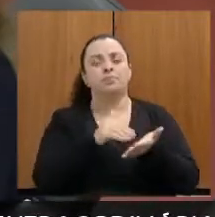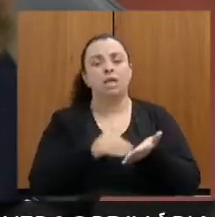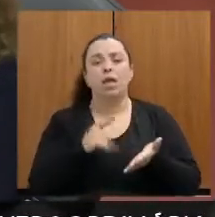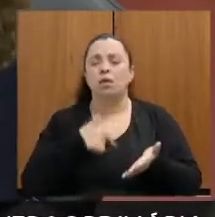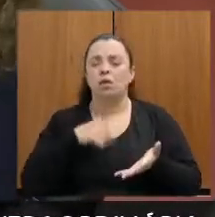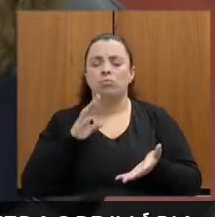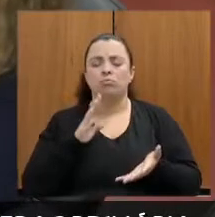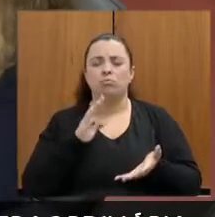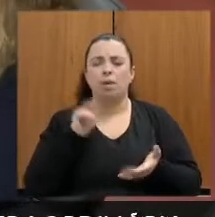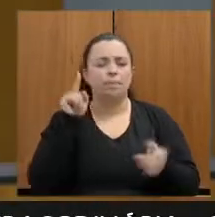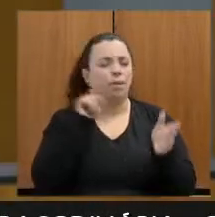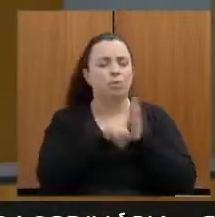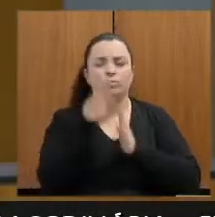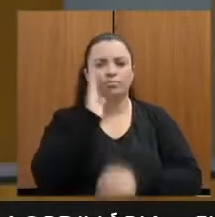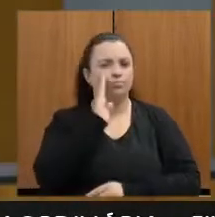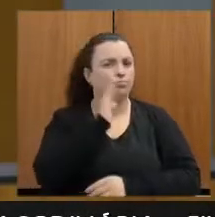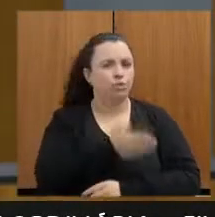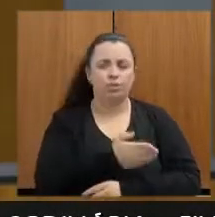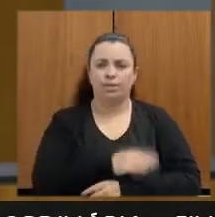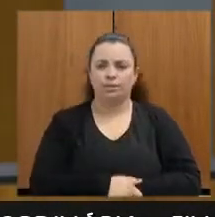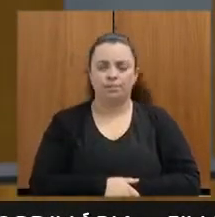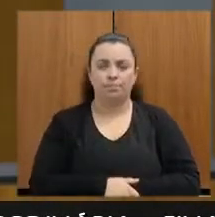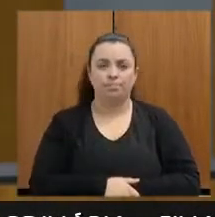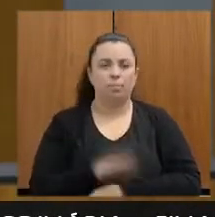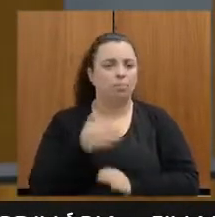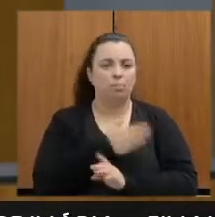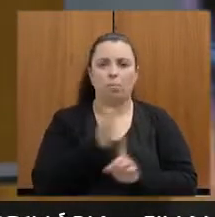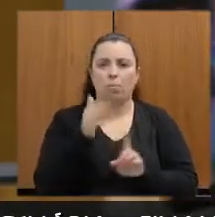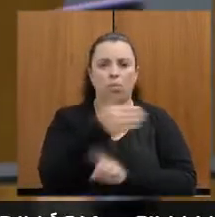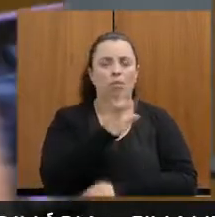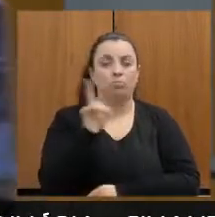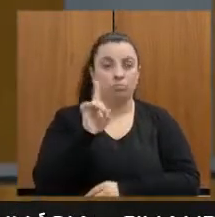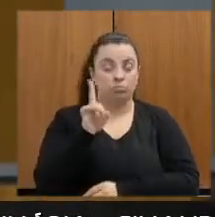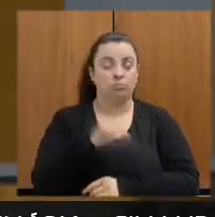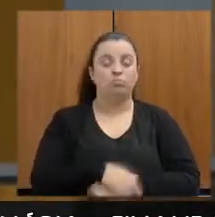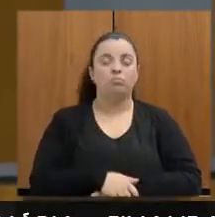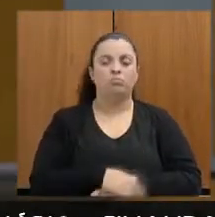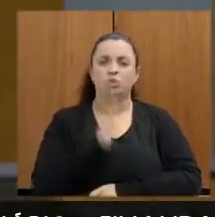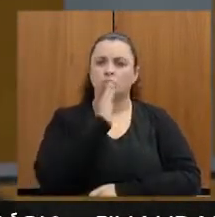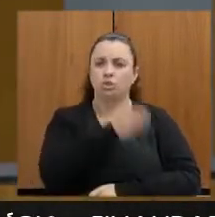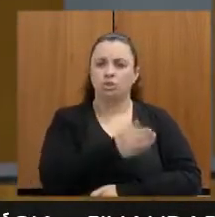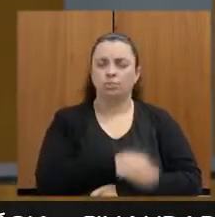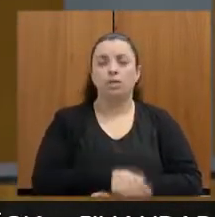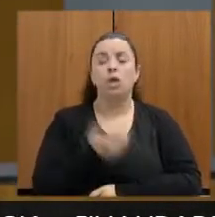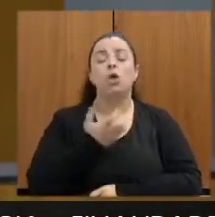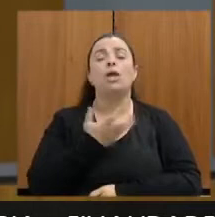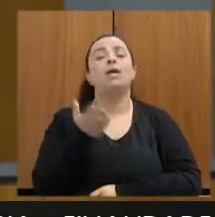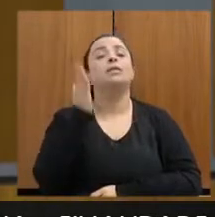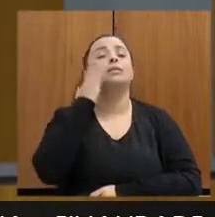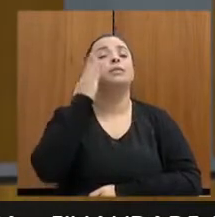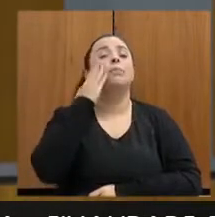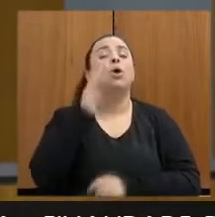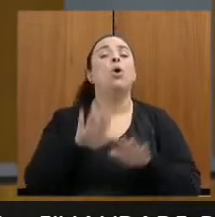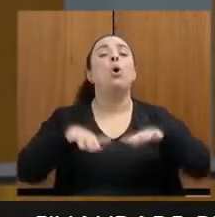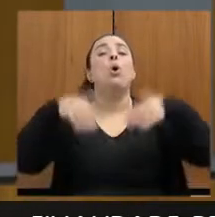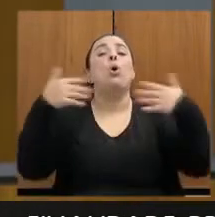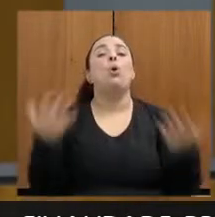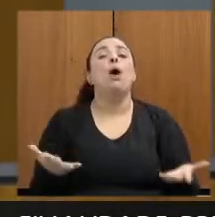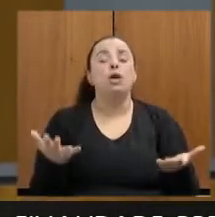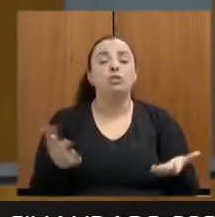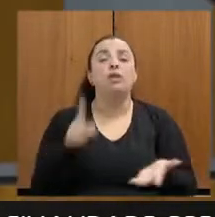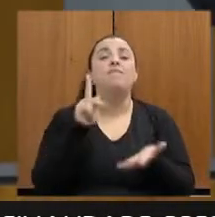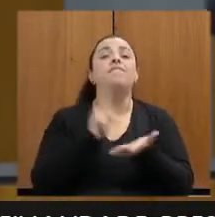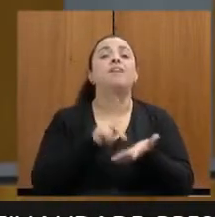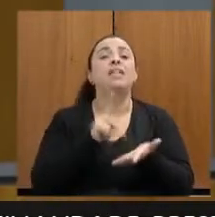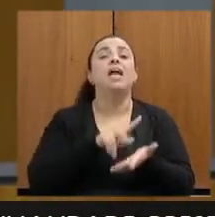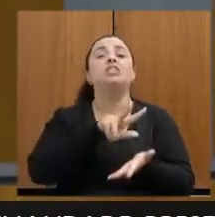objetivo aqui eu quero saber quando Realmente nós seremos o restabelecimento